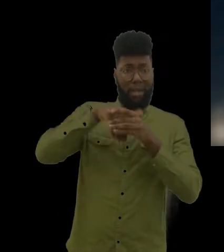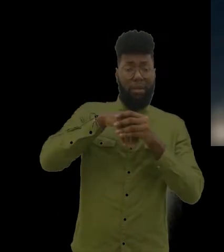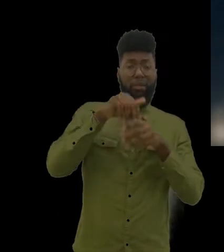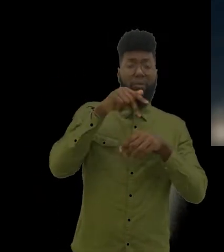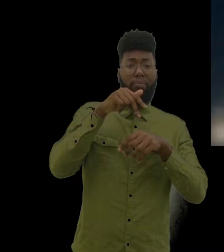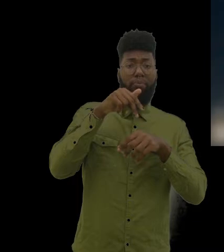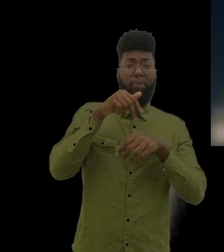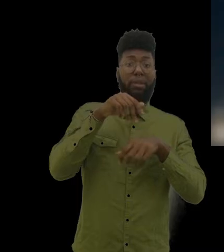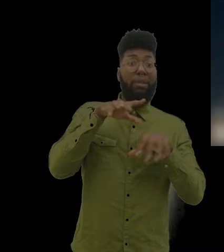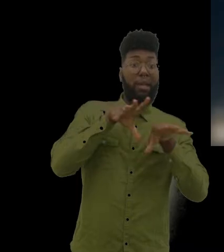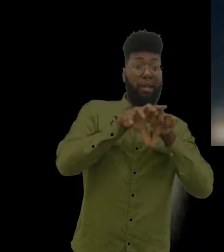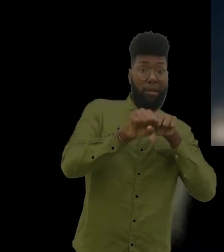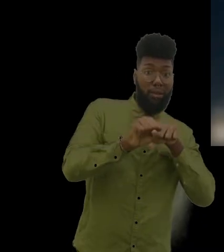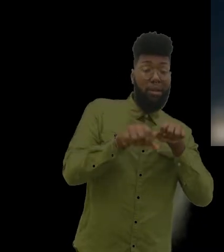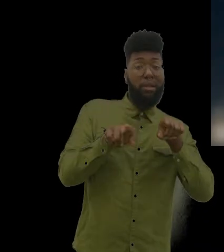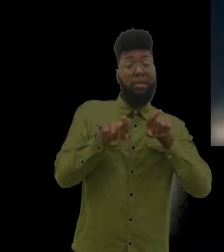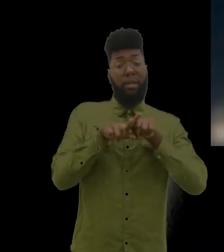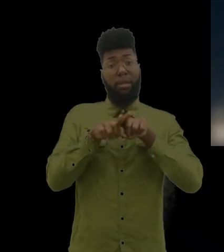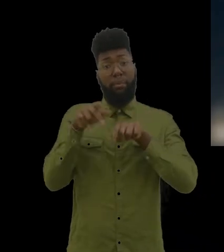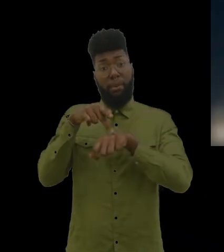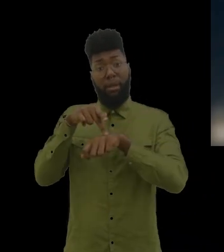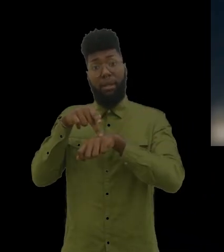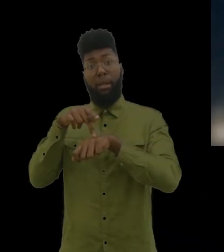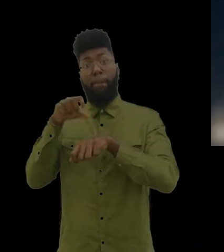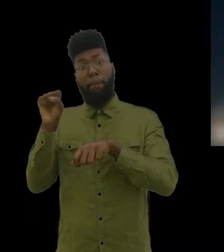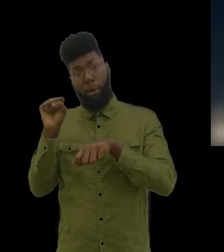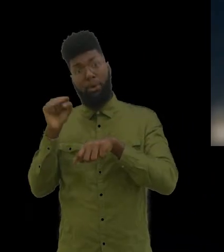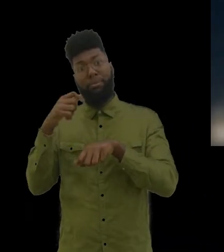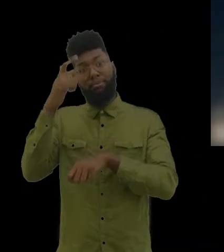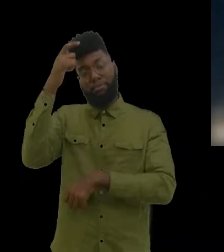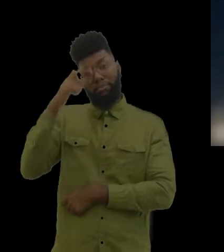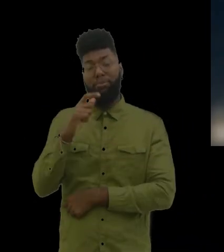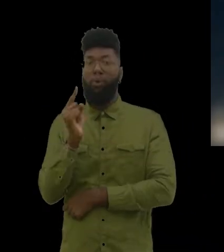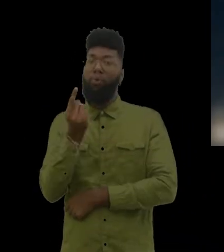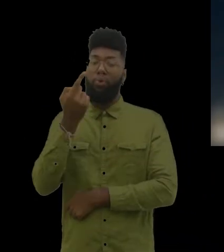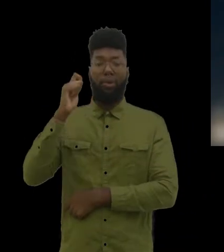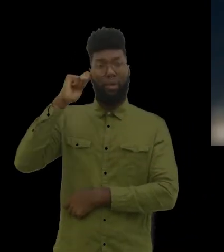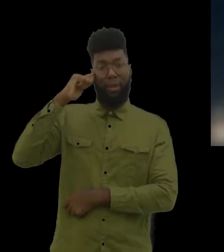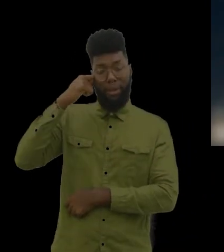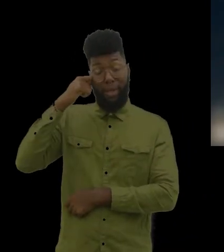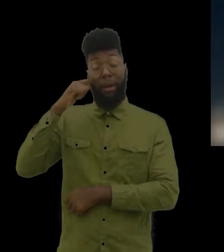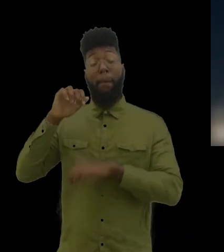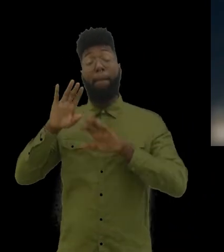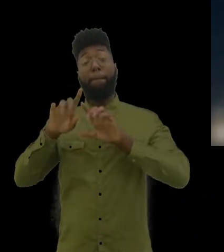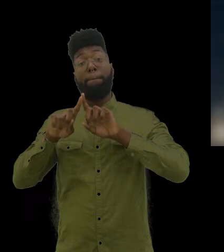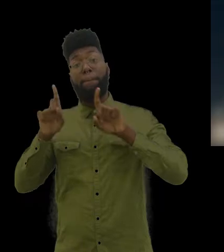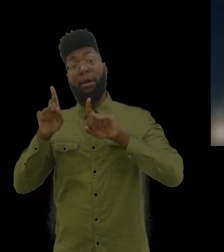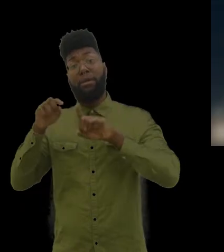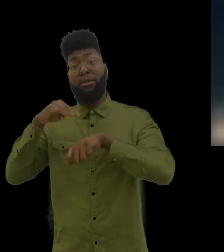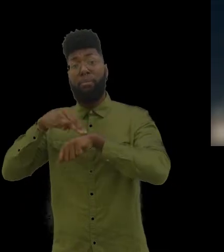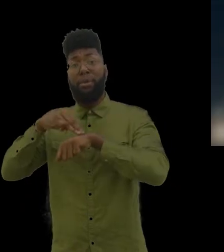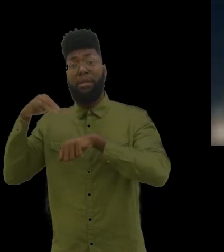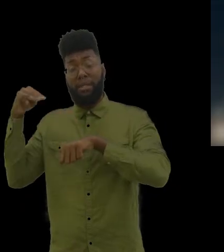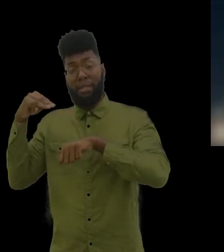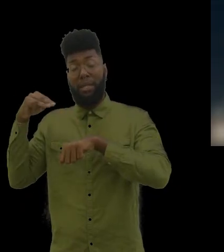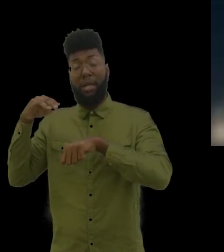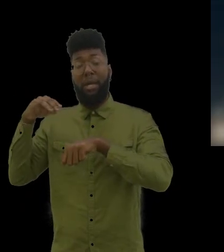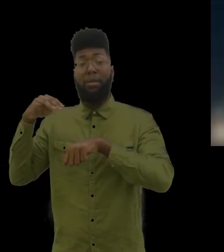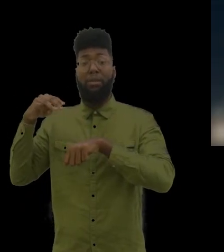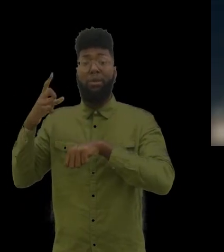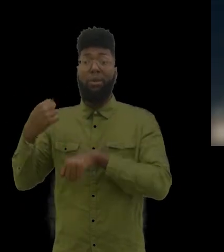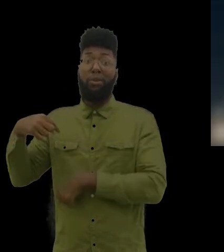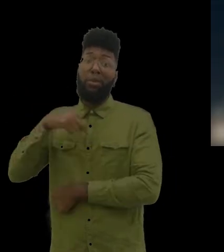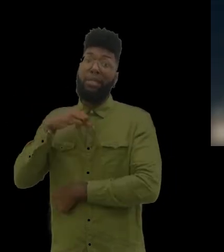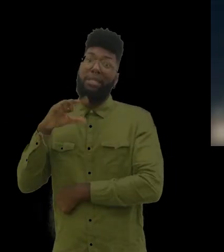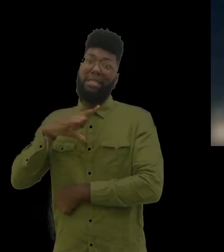negro, e no mestrado nós éramos 3, porém 2 não eram do Rio Grande do Sul. Então eu